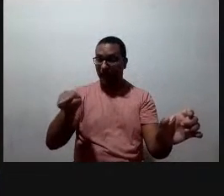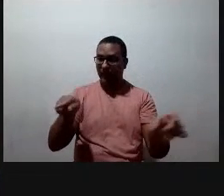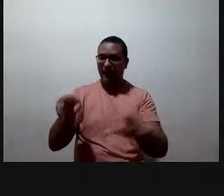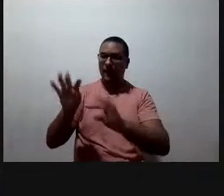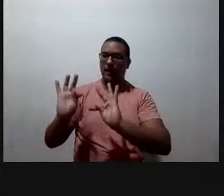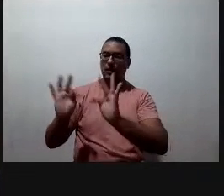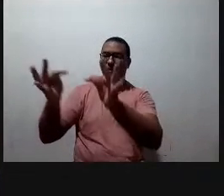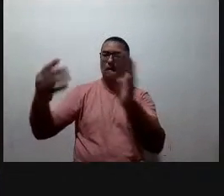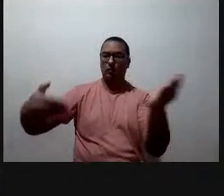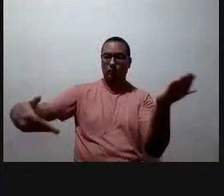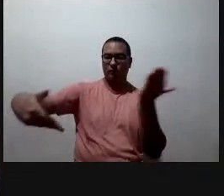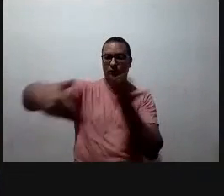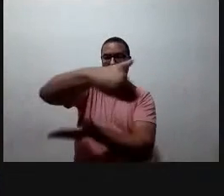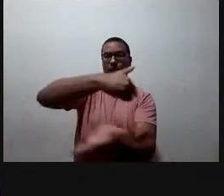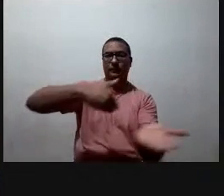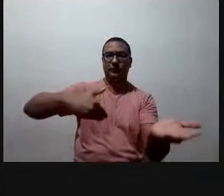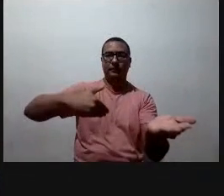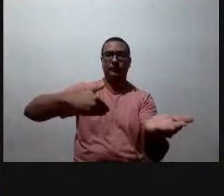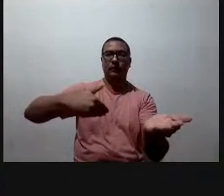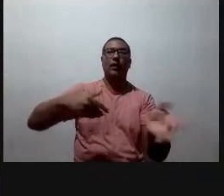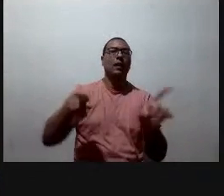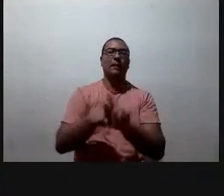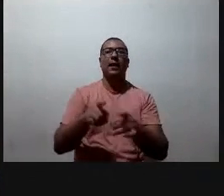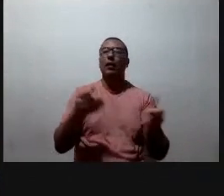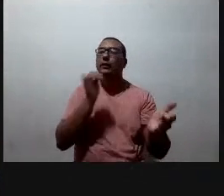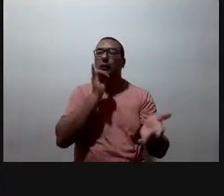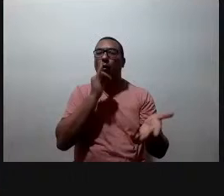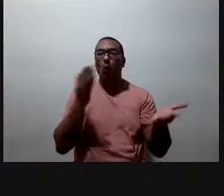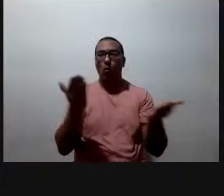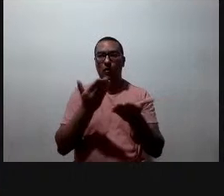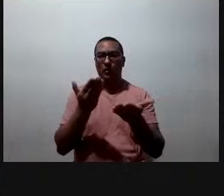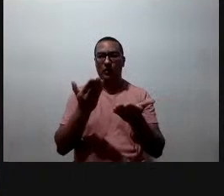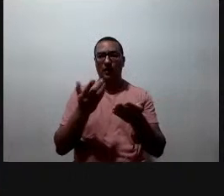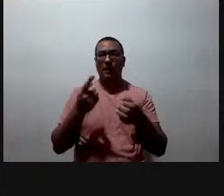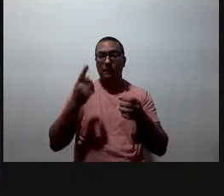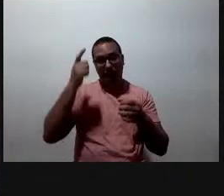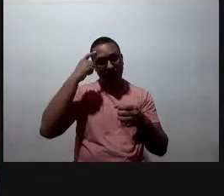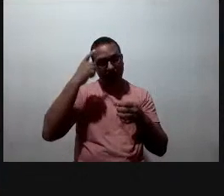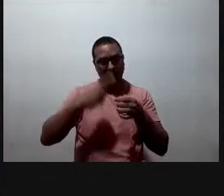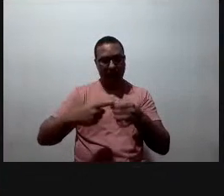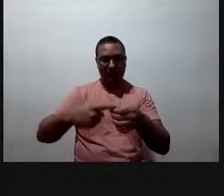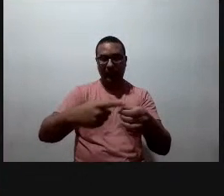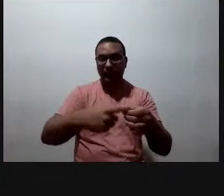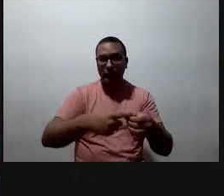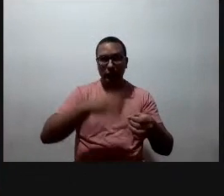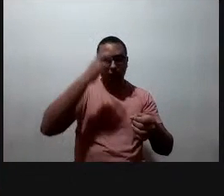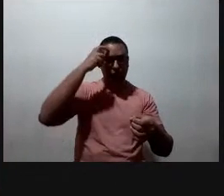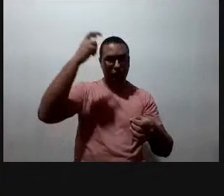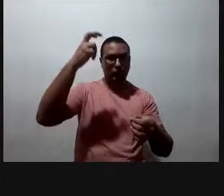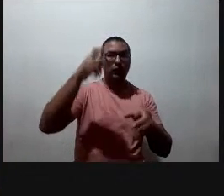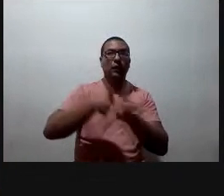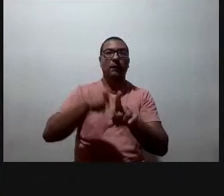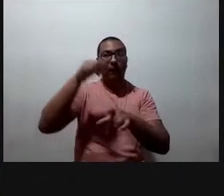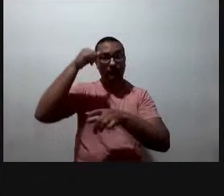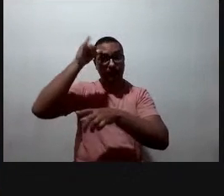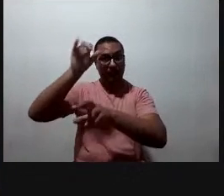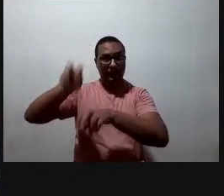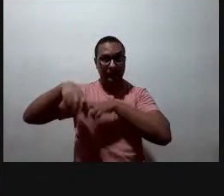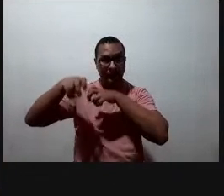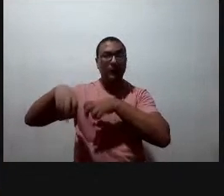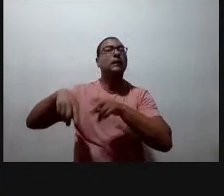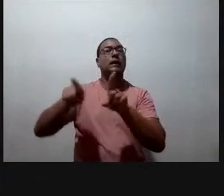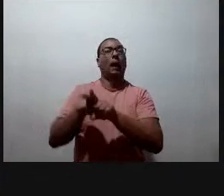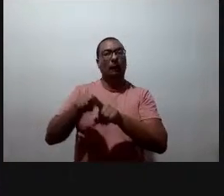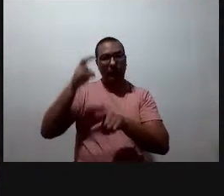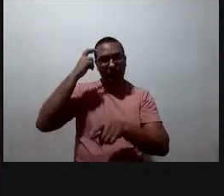eu vejo a gente falando hoje aqui, por exemplo, de cidades inteligentes e campo mais inteligente, eu vejo um retorno a